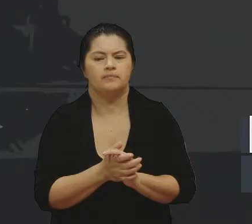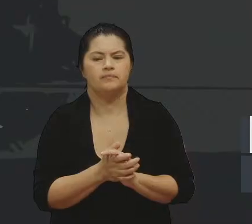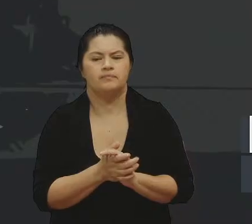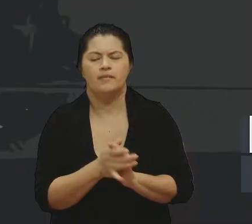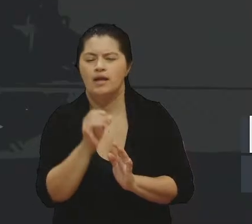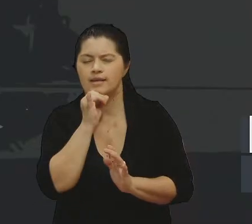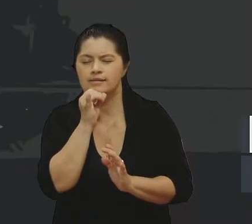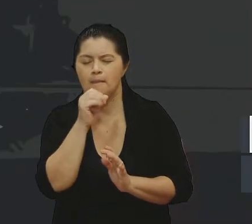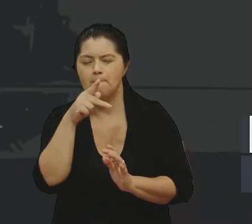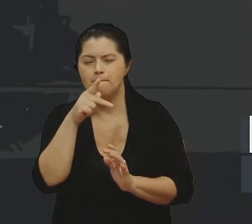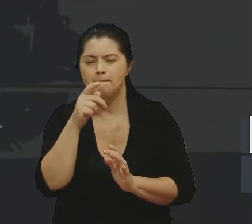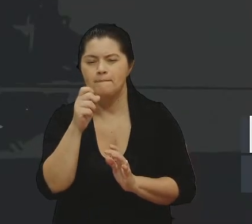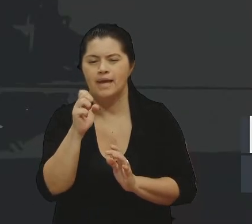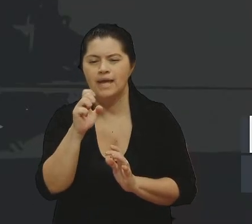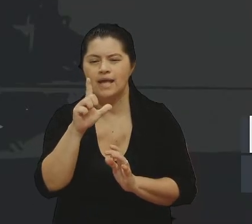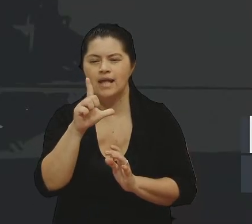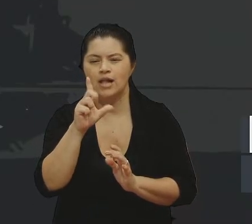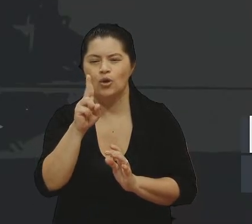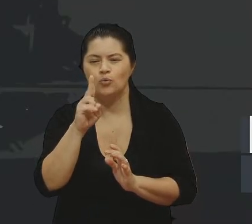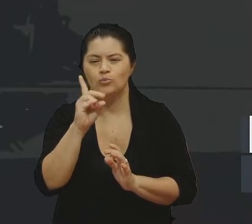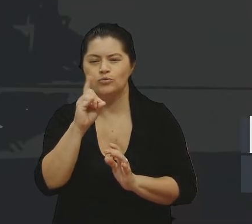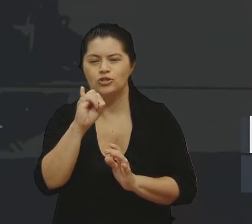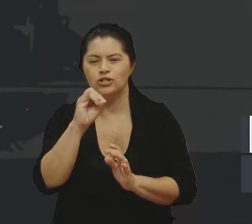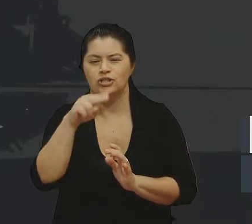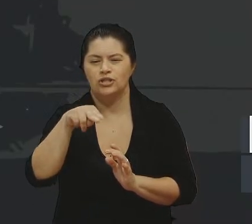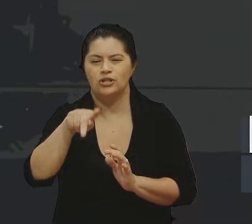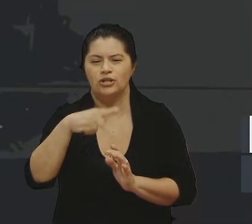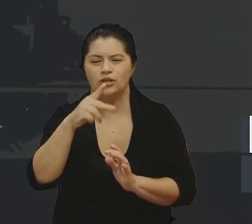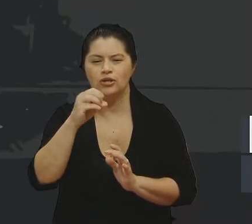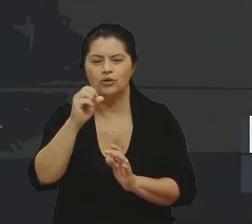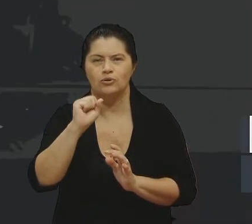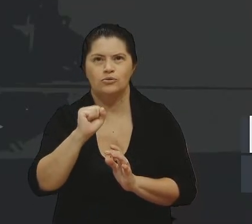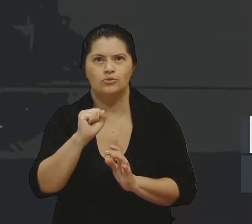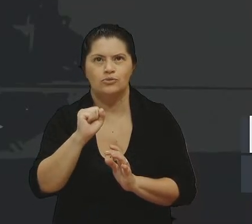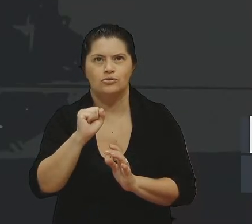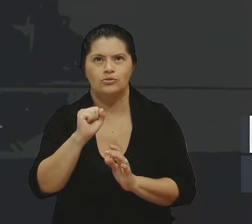amigo do Peludinho lá. É Peludinhos, né?